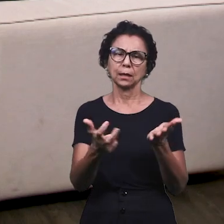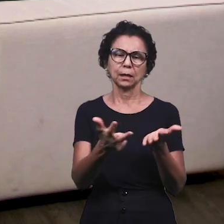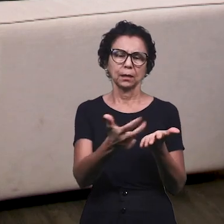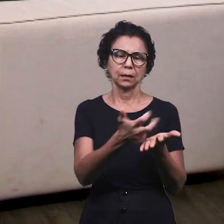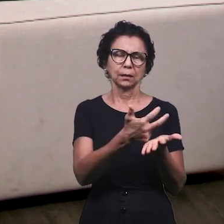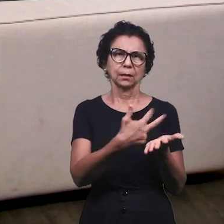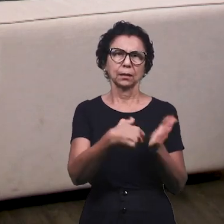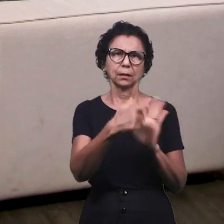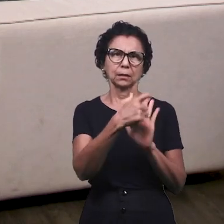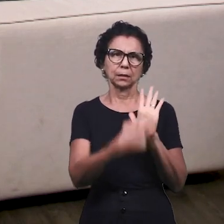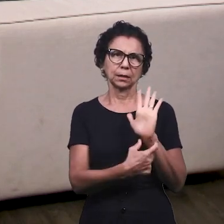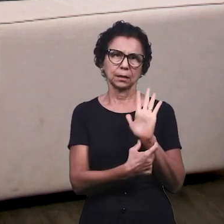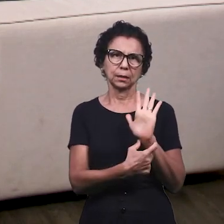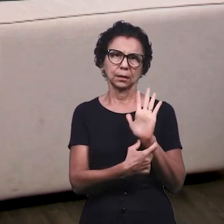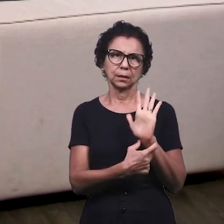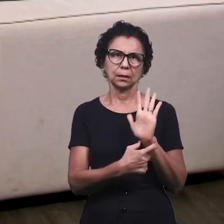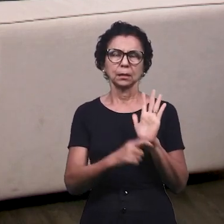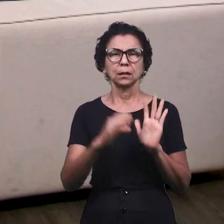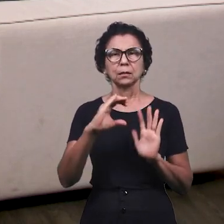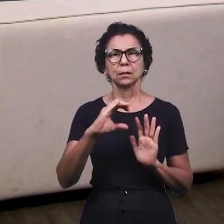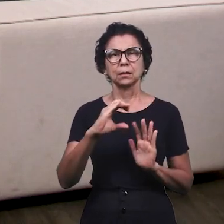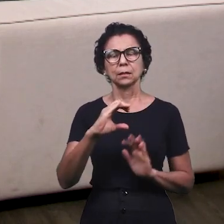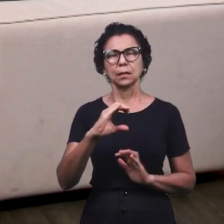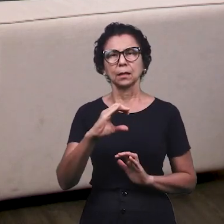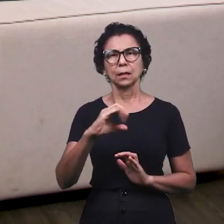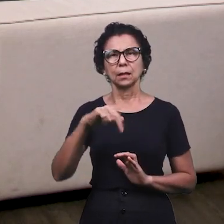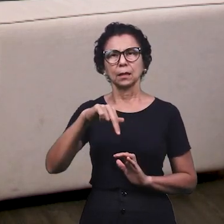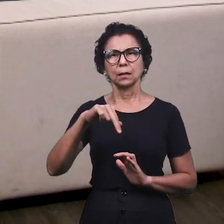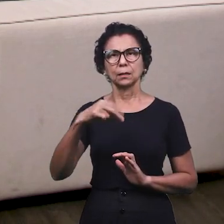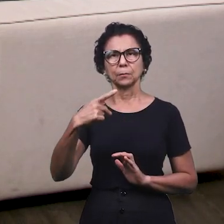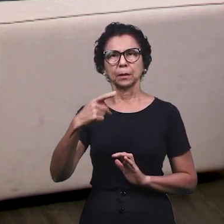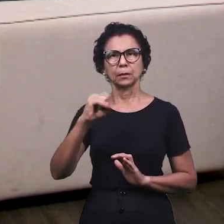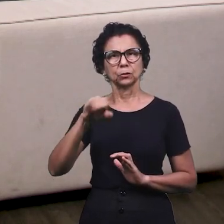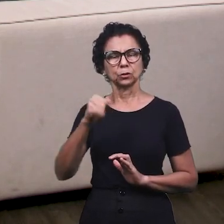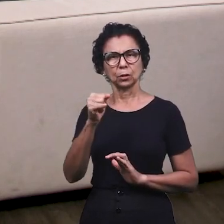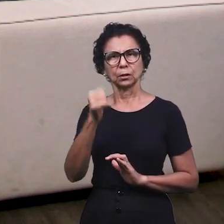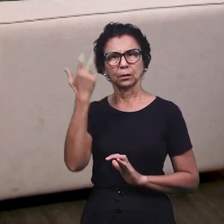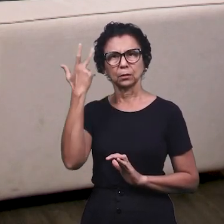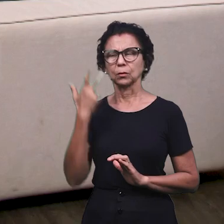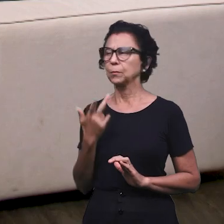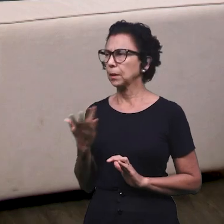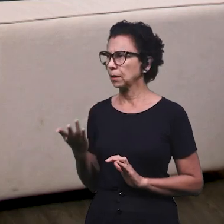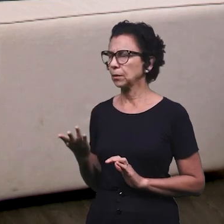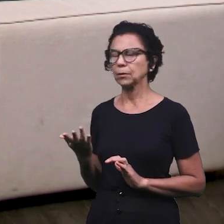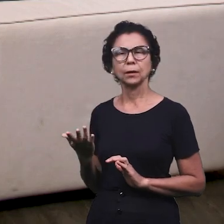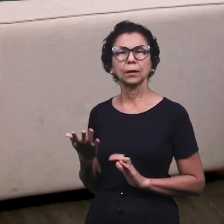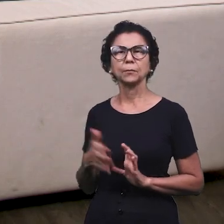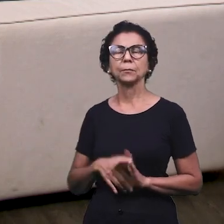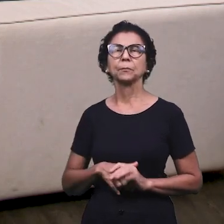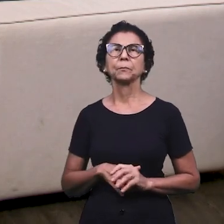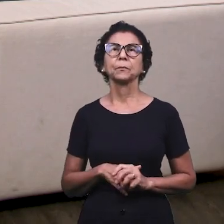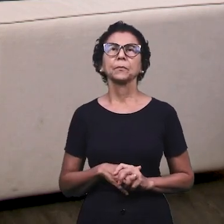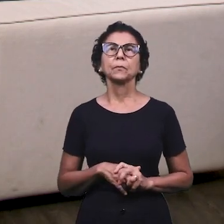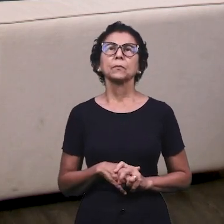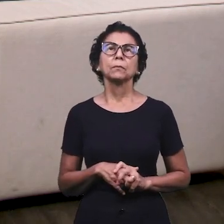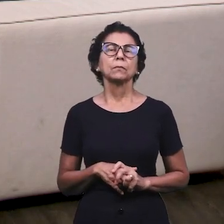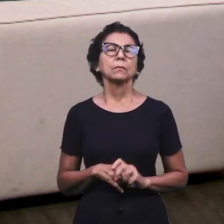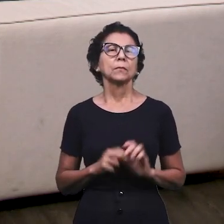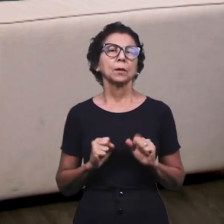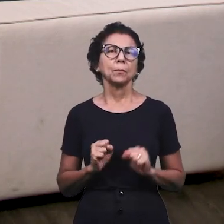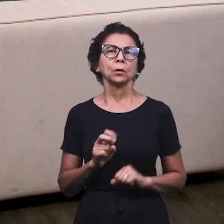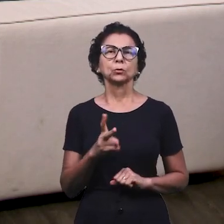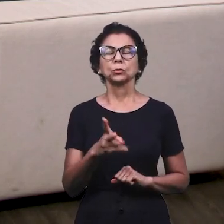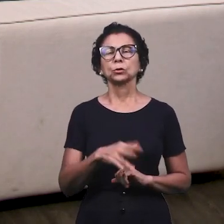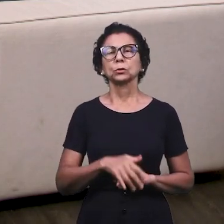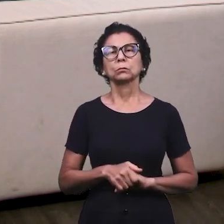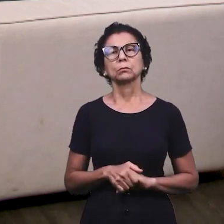Ela tem um CNPJ normal e ela diz assim, eu tenho uma lojinha... no Simples Nacional, vamos dizer assim. Tá. Você pode continuar